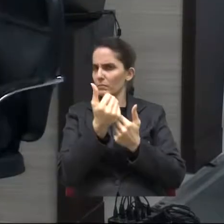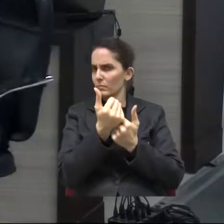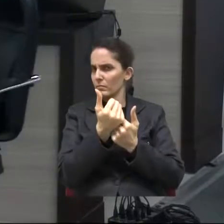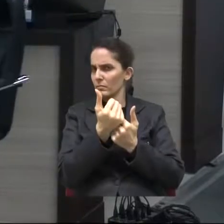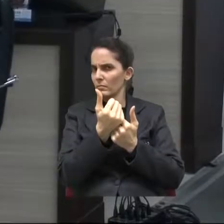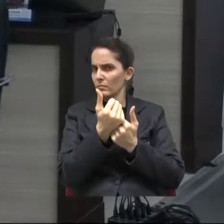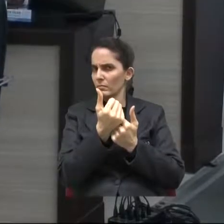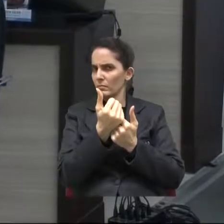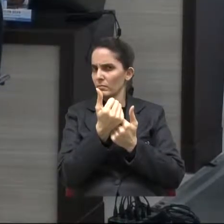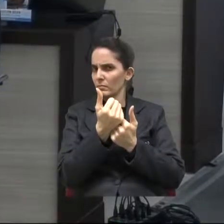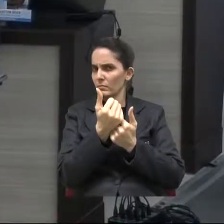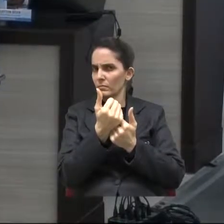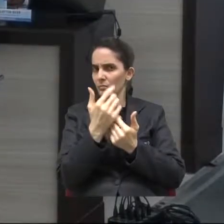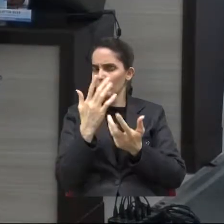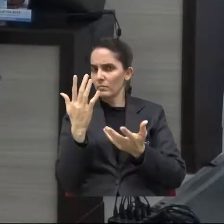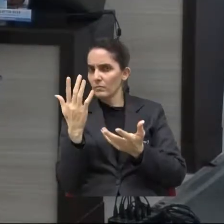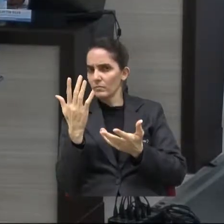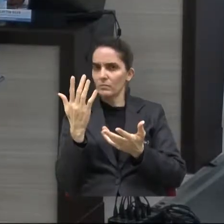né?